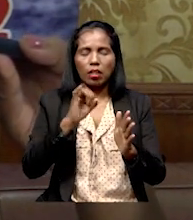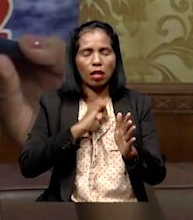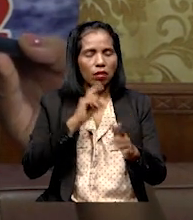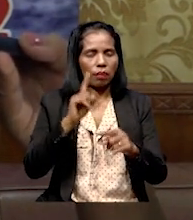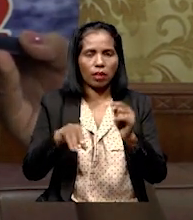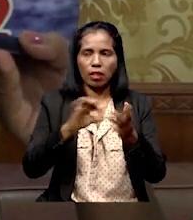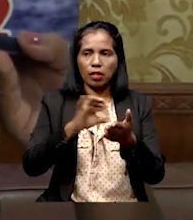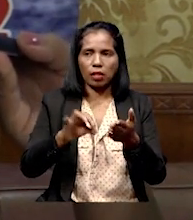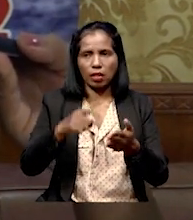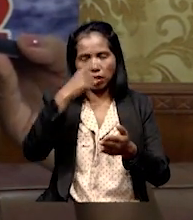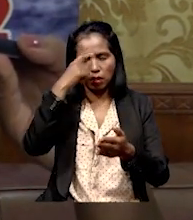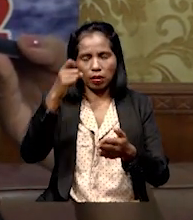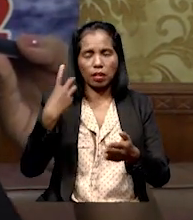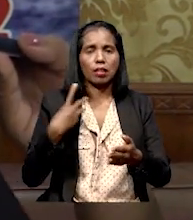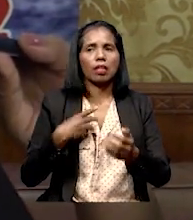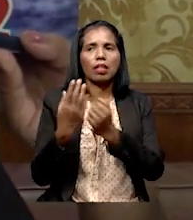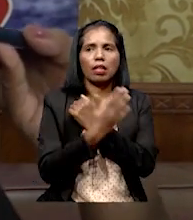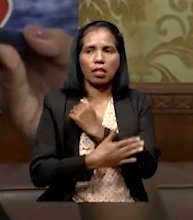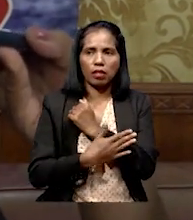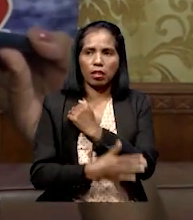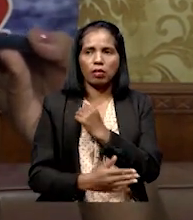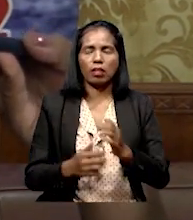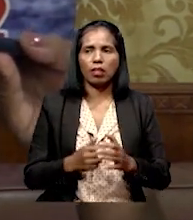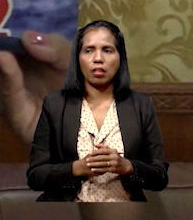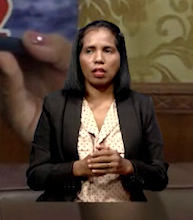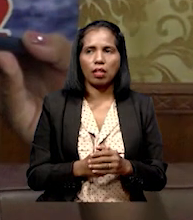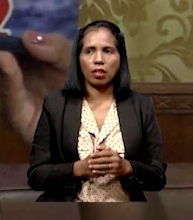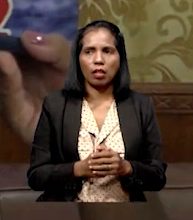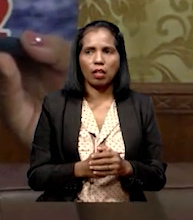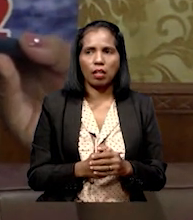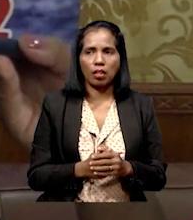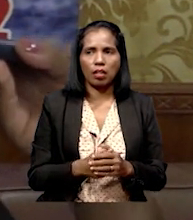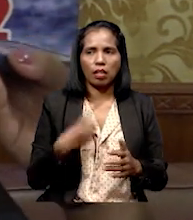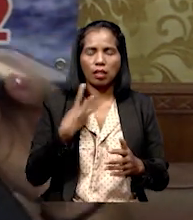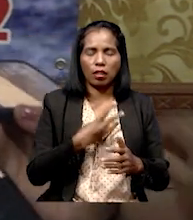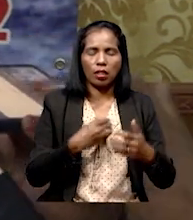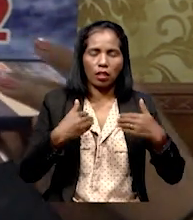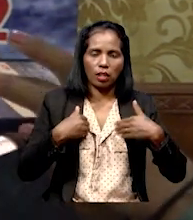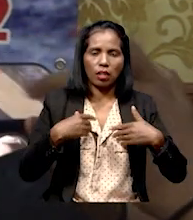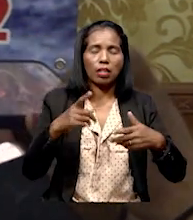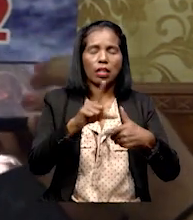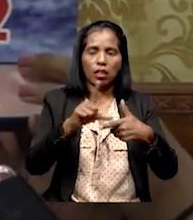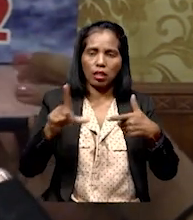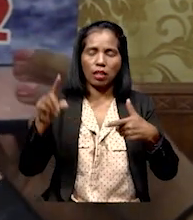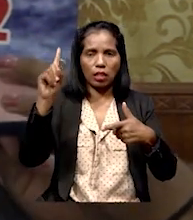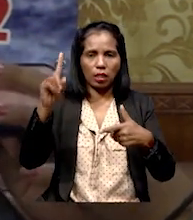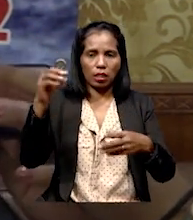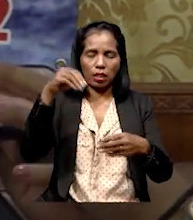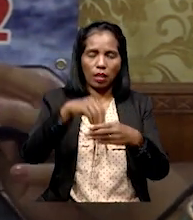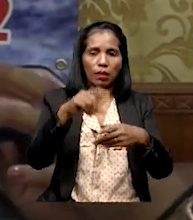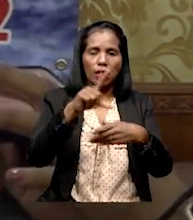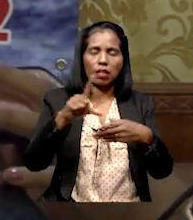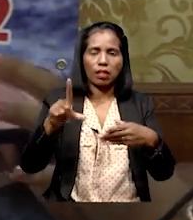Tamane itane awar nasauna. Nasaune ite ten ya koridorida, ya koridorina lara. Tamane